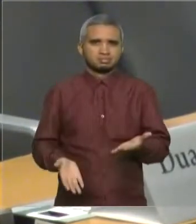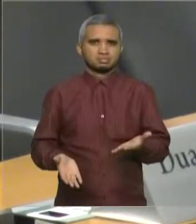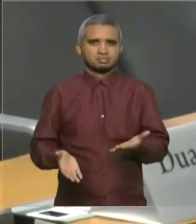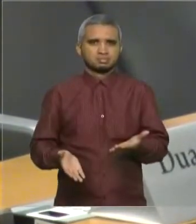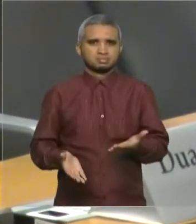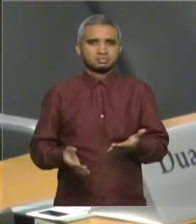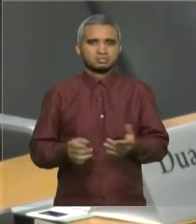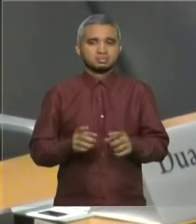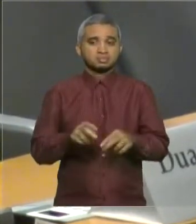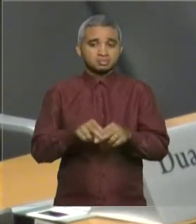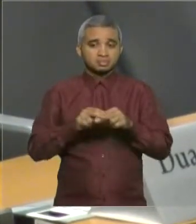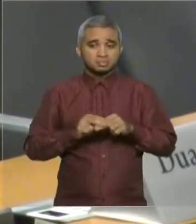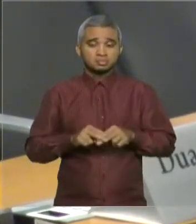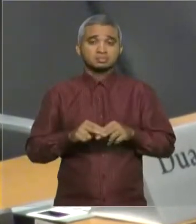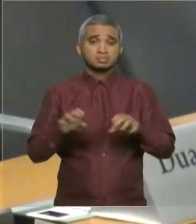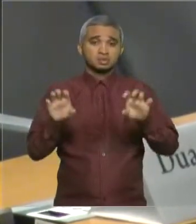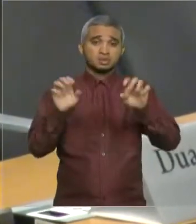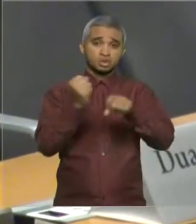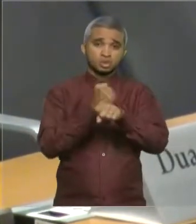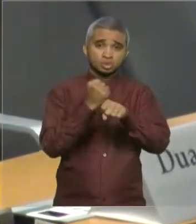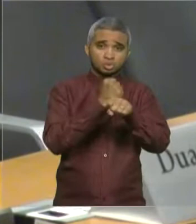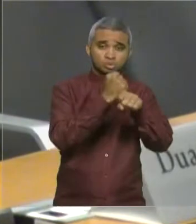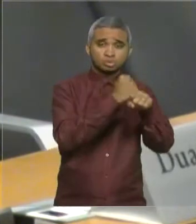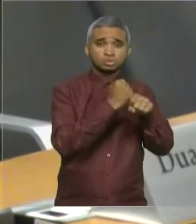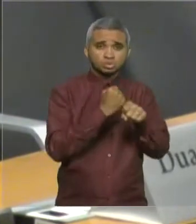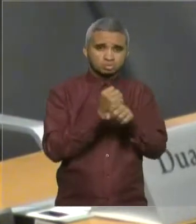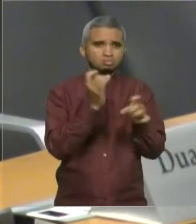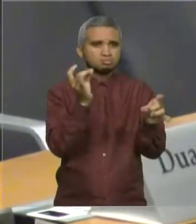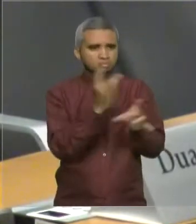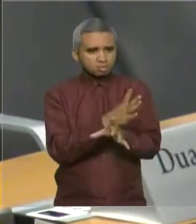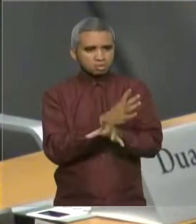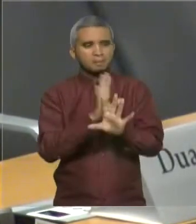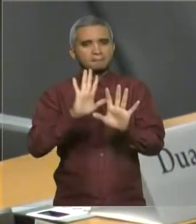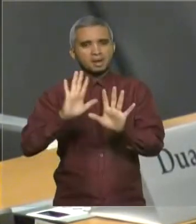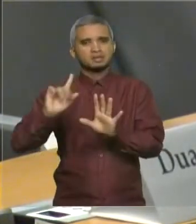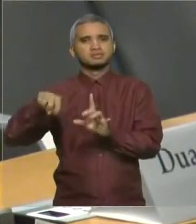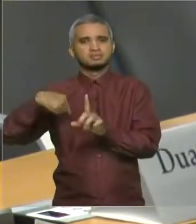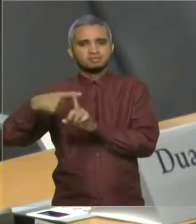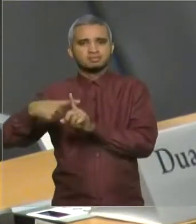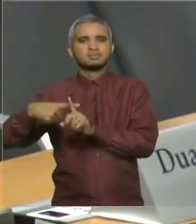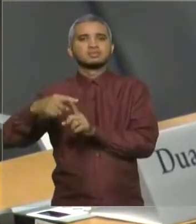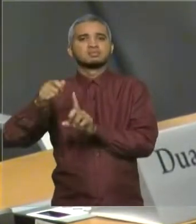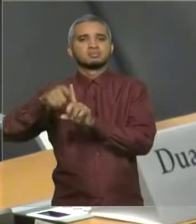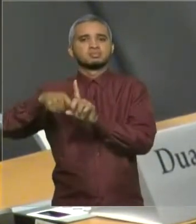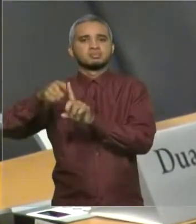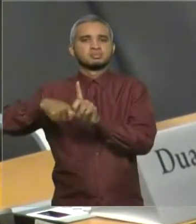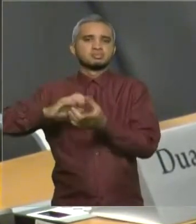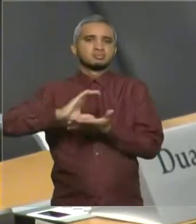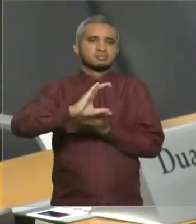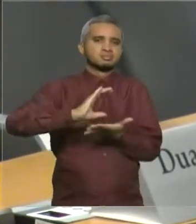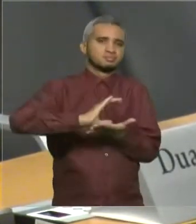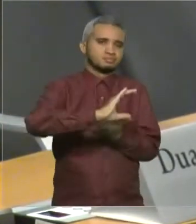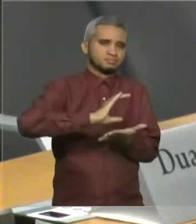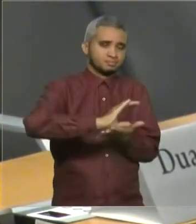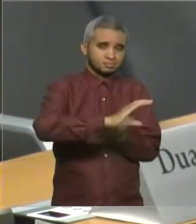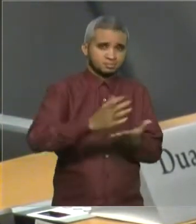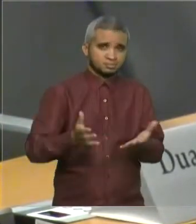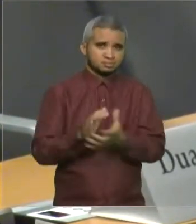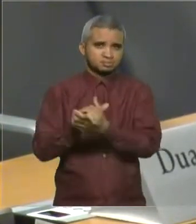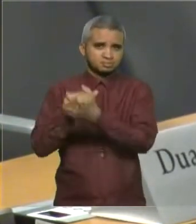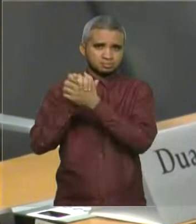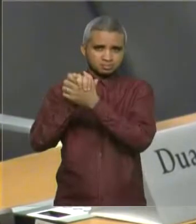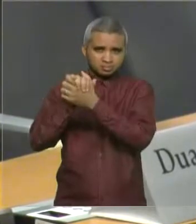inauguração, da construção por mês. Então, por essa razão, parabenizo o governador Flávio Dino, parabenizo o secretário Carlos Lula,